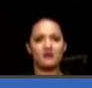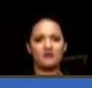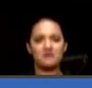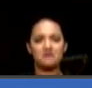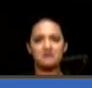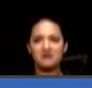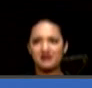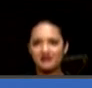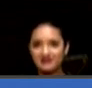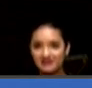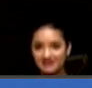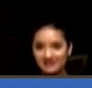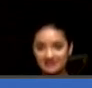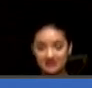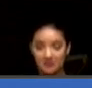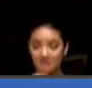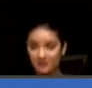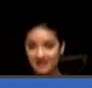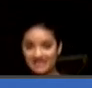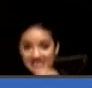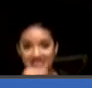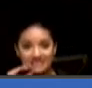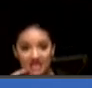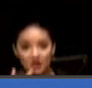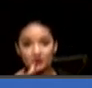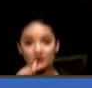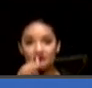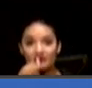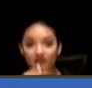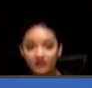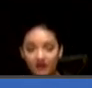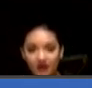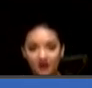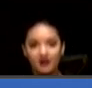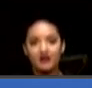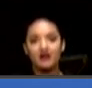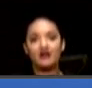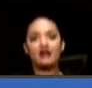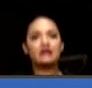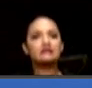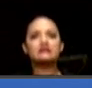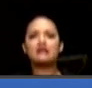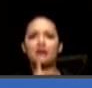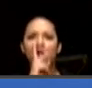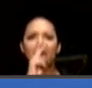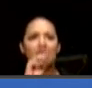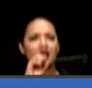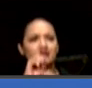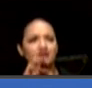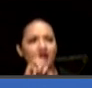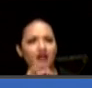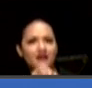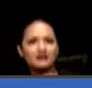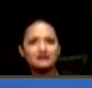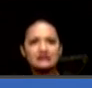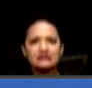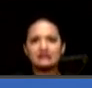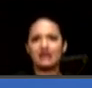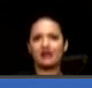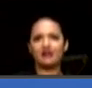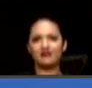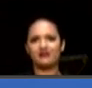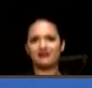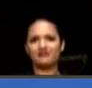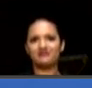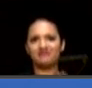erguer a sua voz, da sua boca e da sua pena sempre sairão lições. O